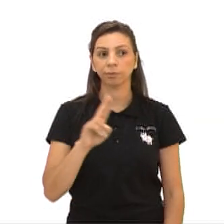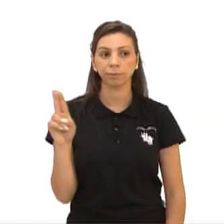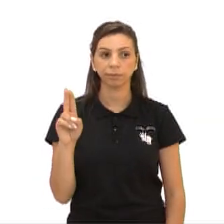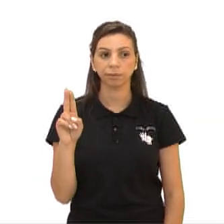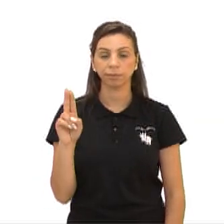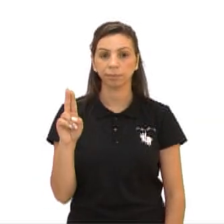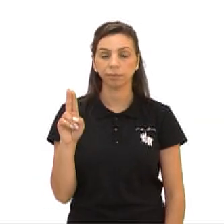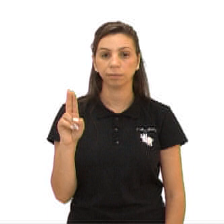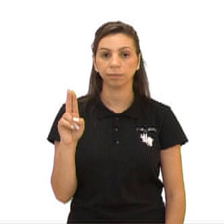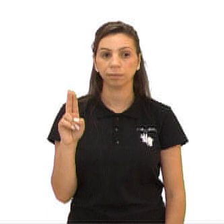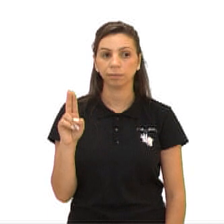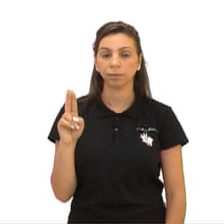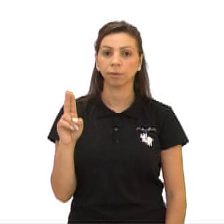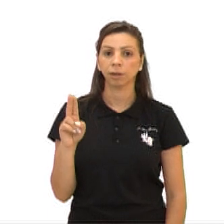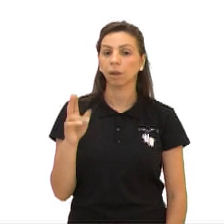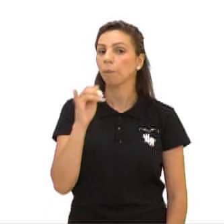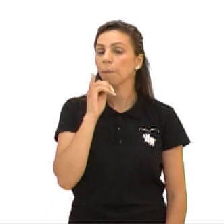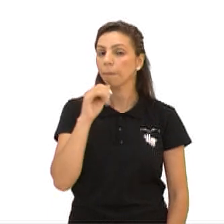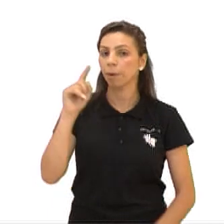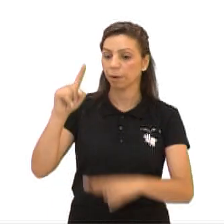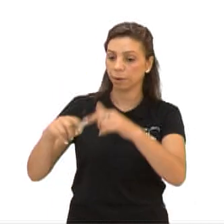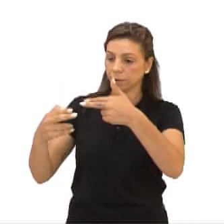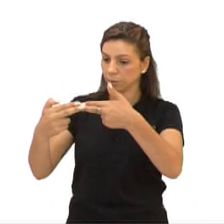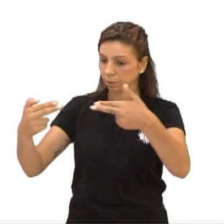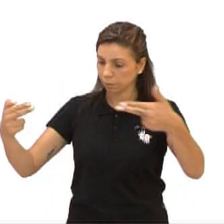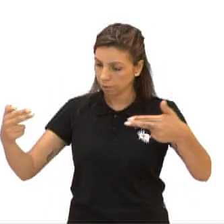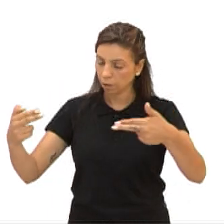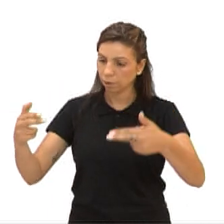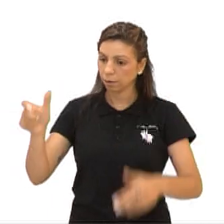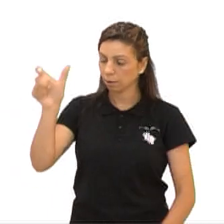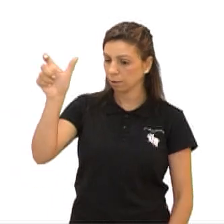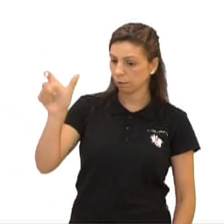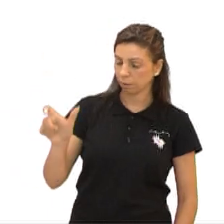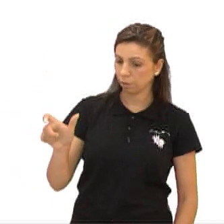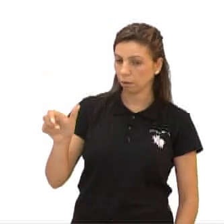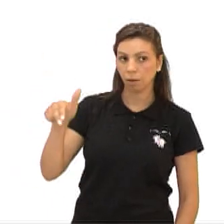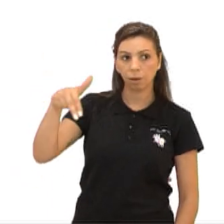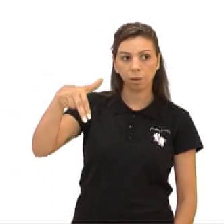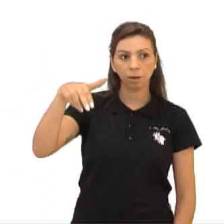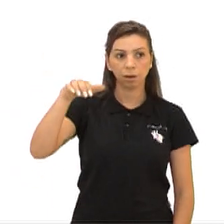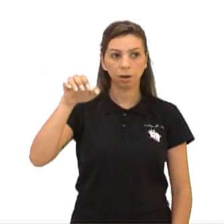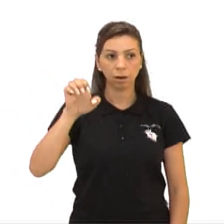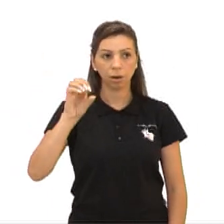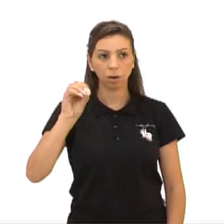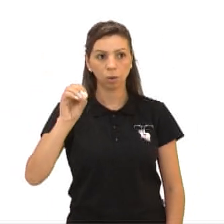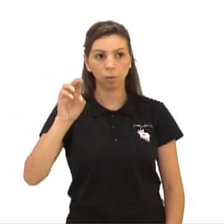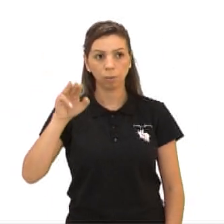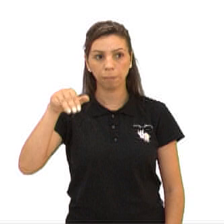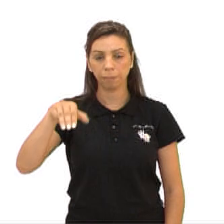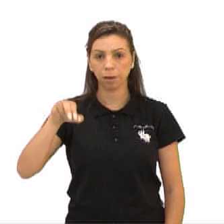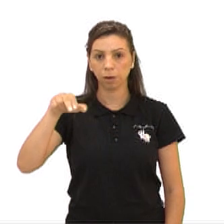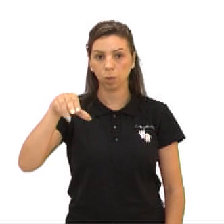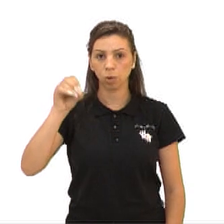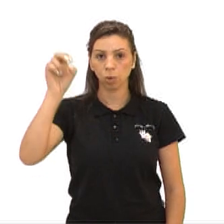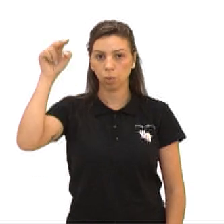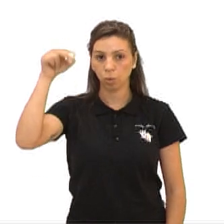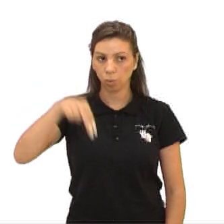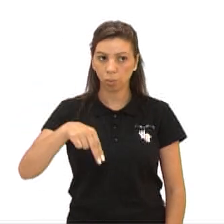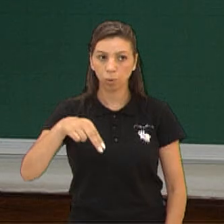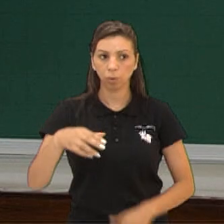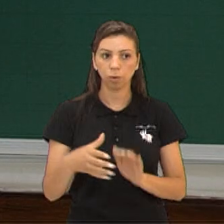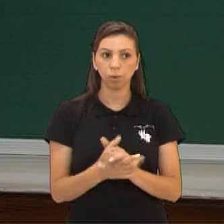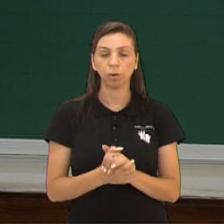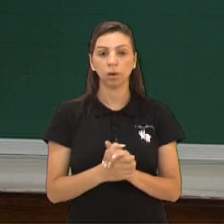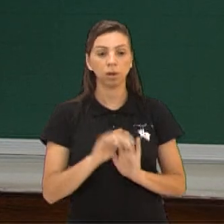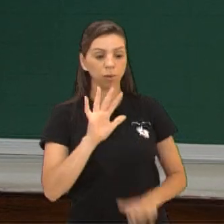de em si, que é o objeto, por exemplo, nele próprio, chamada númeno. Então, ao ver do Kant, existe o númeno e